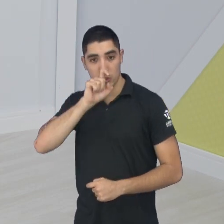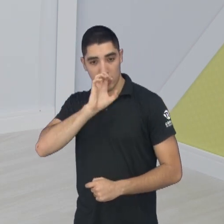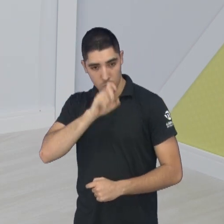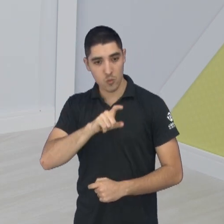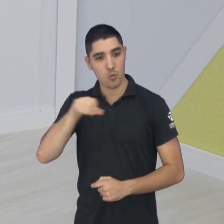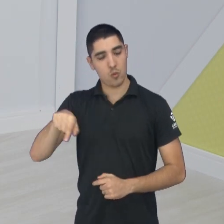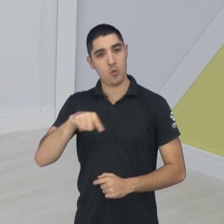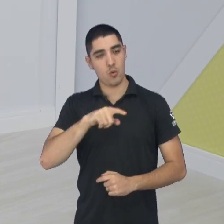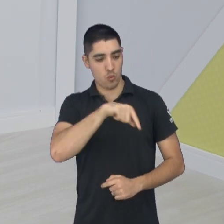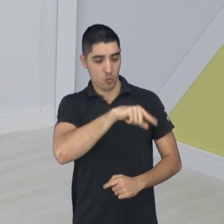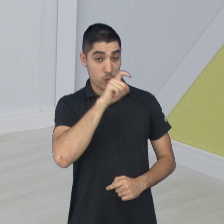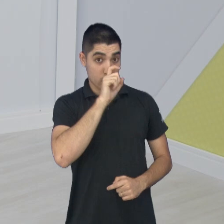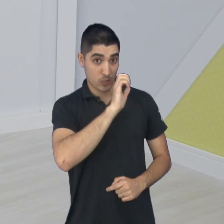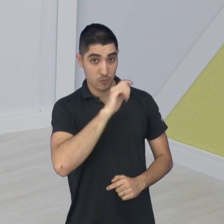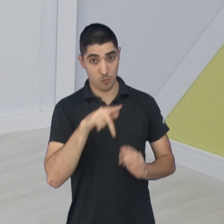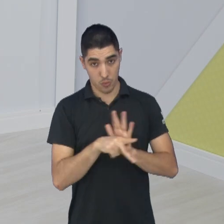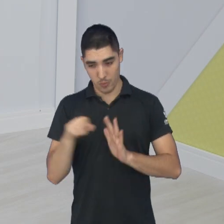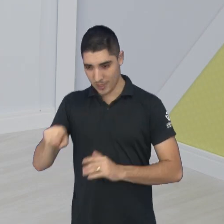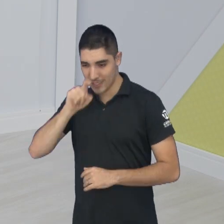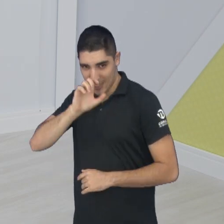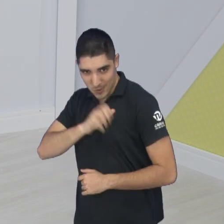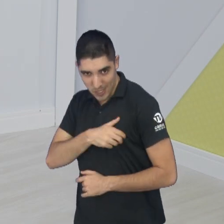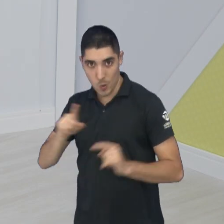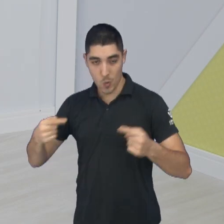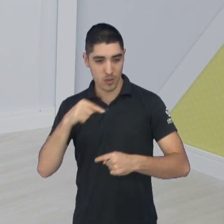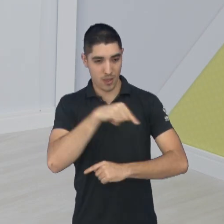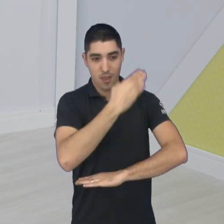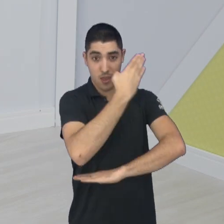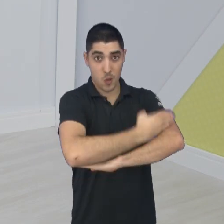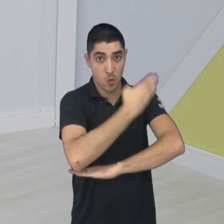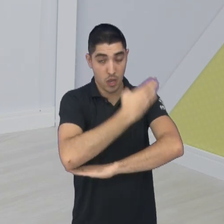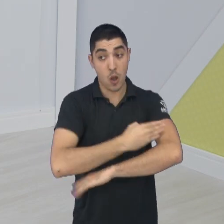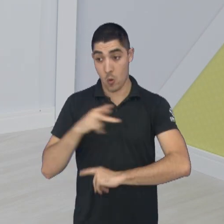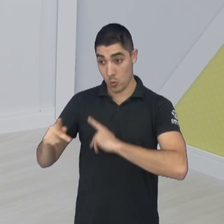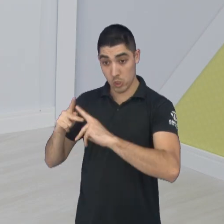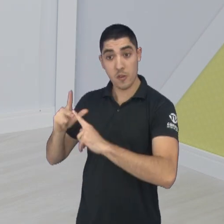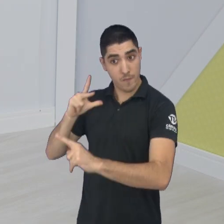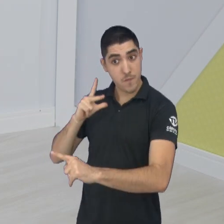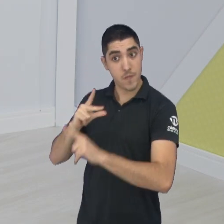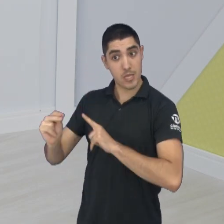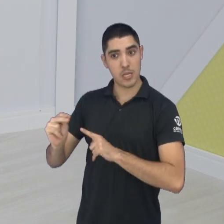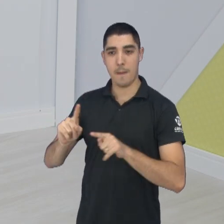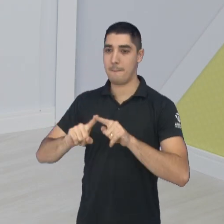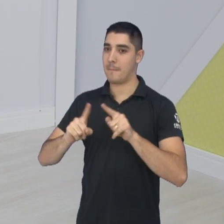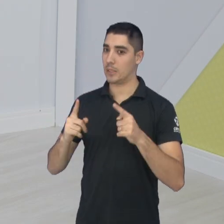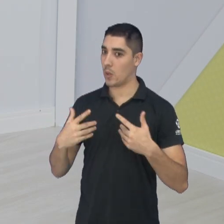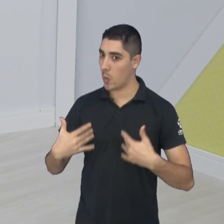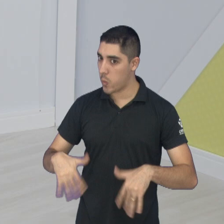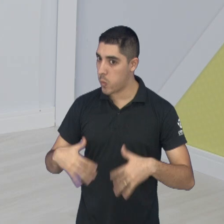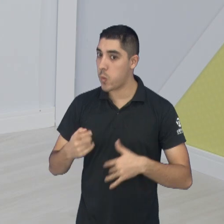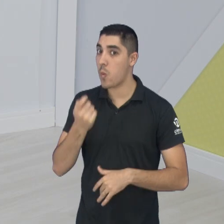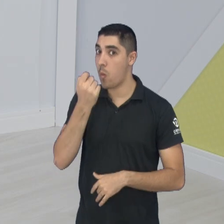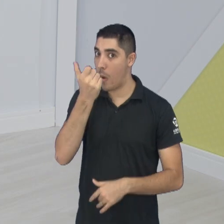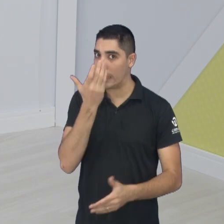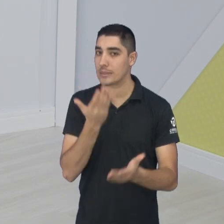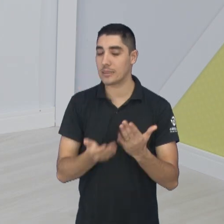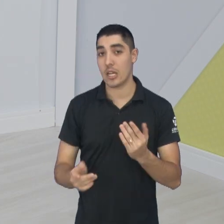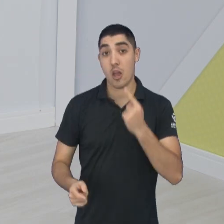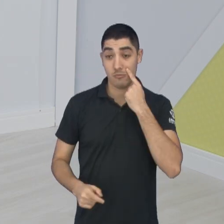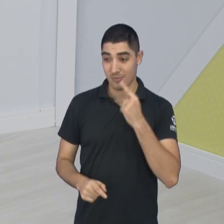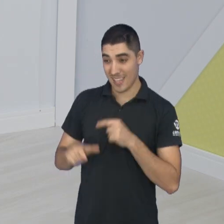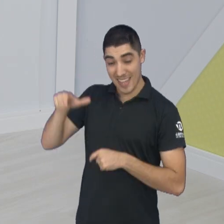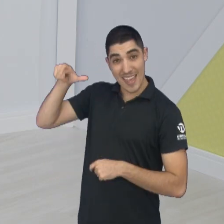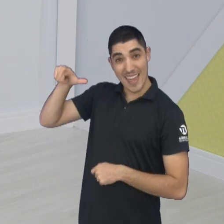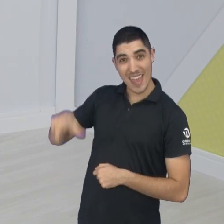Claro do técnico Edson Vieira. Venceu, mas olha, a história poderia ser diferente, porque justamente o protagonista do